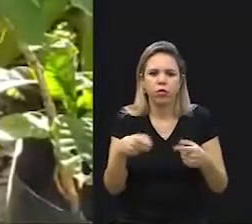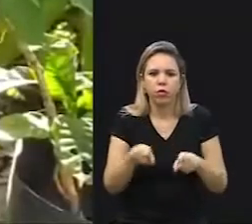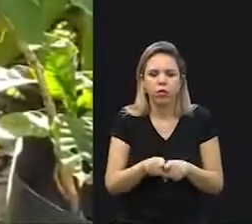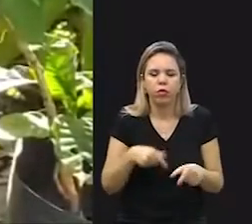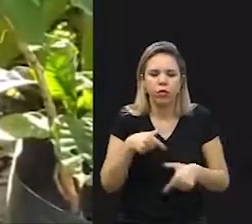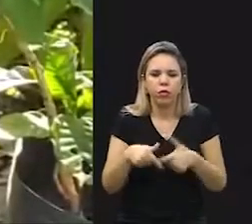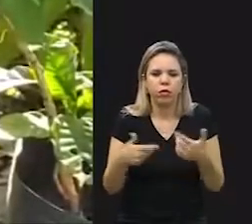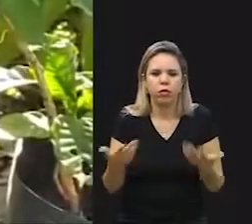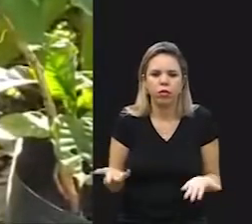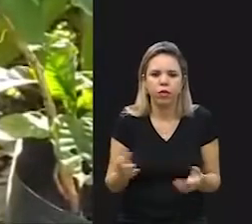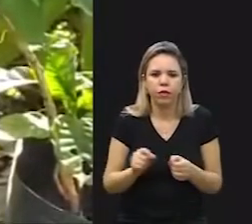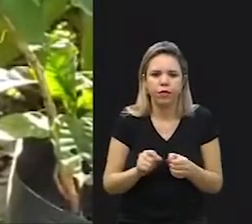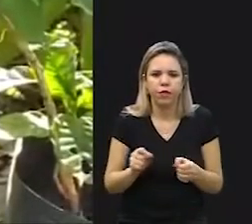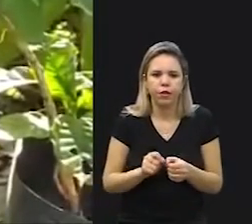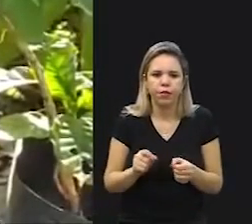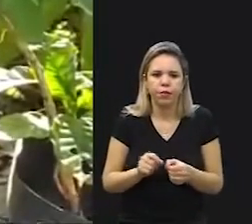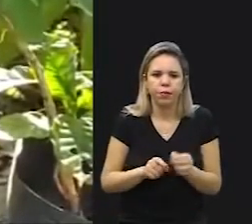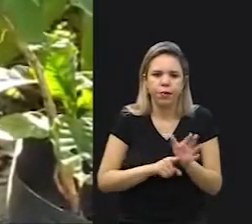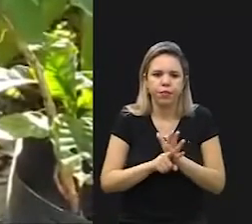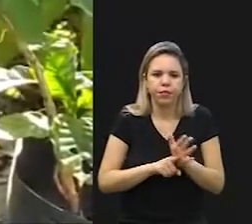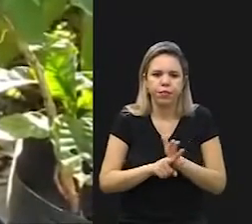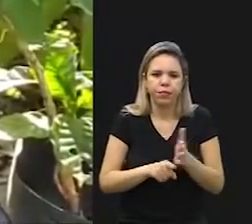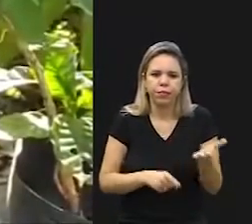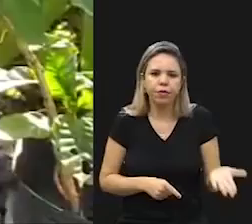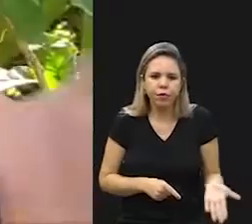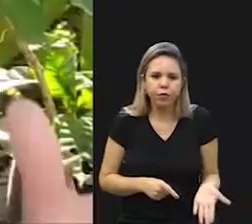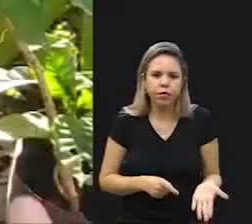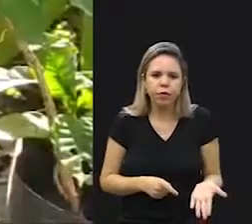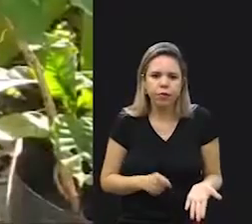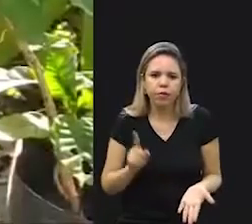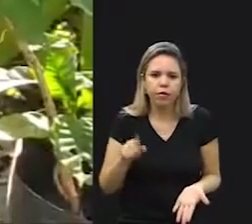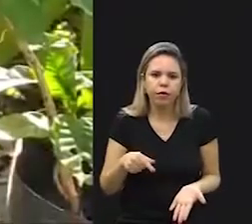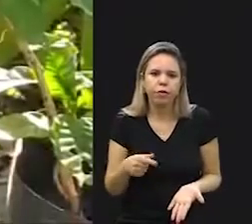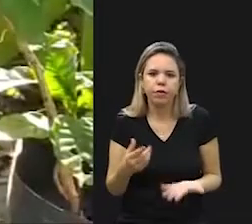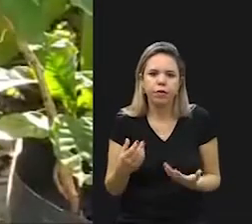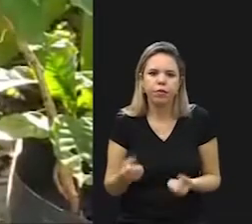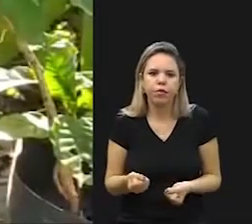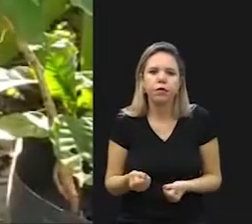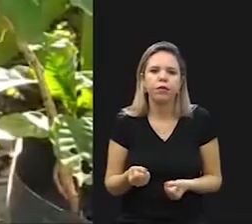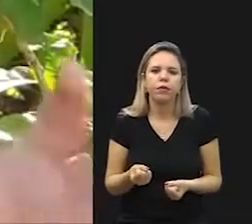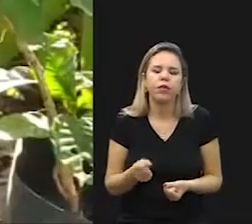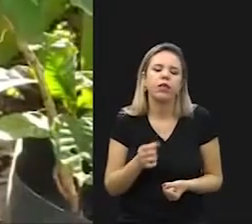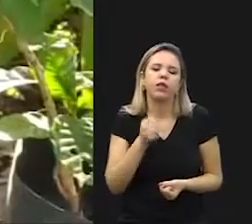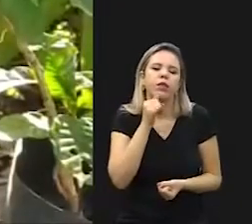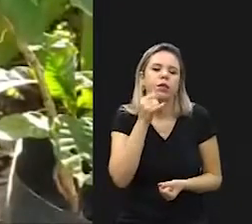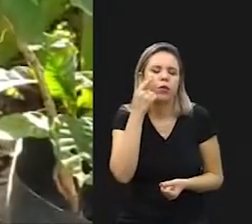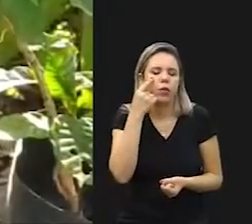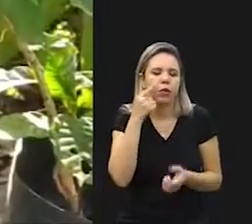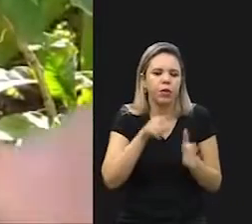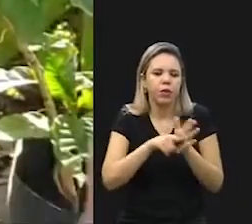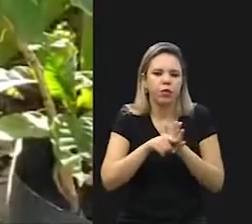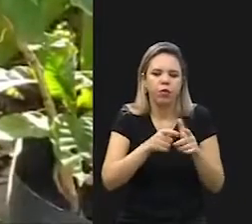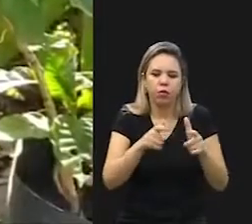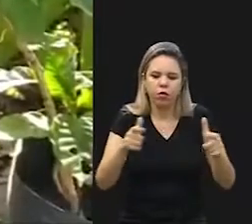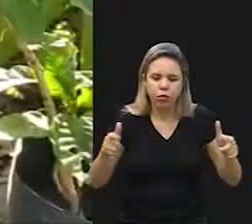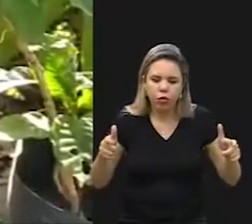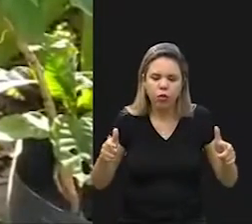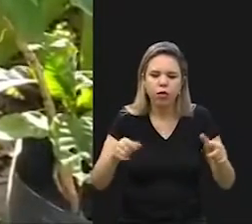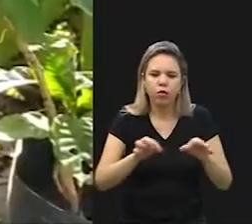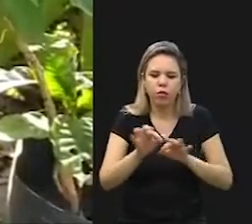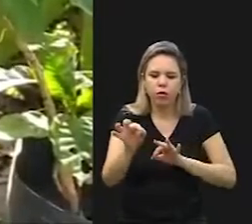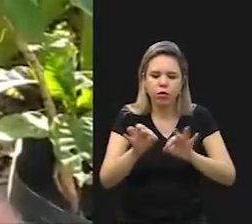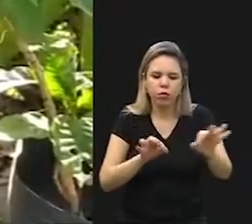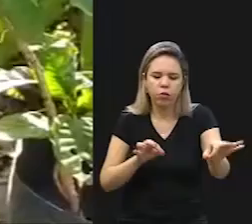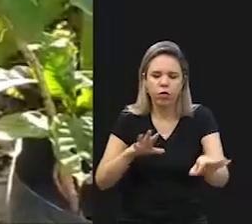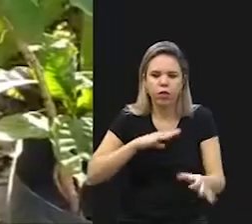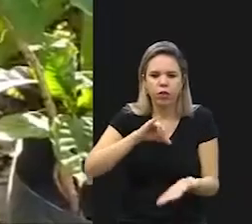com que eu trabalho, eu fiz inclusive uma pesquisa que leva em consideração o impacto do crescimento demográfico da cidade e